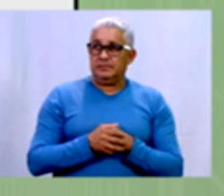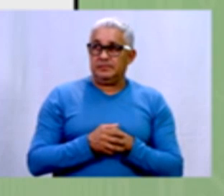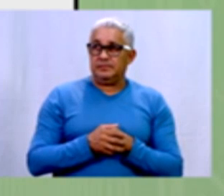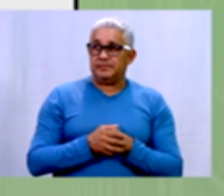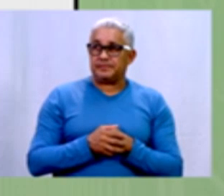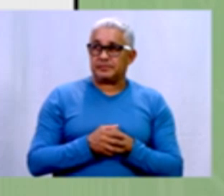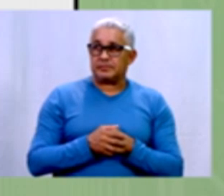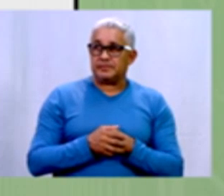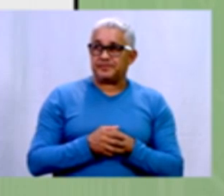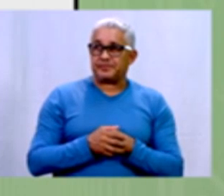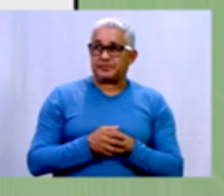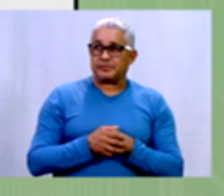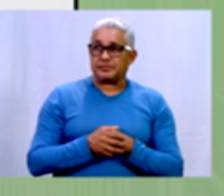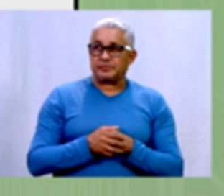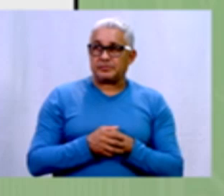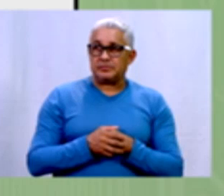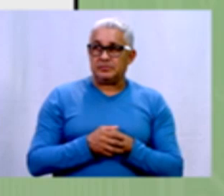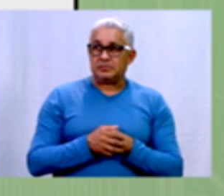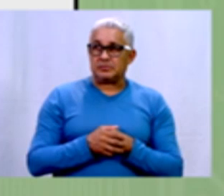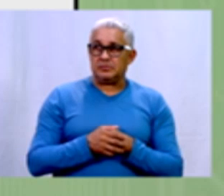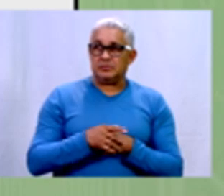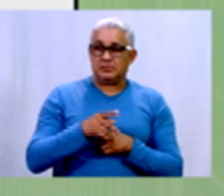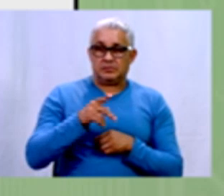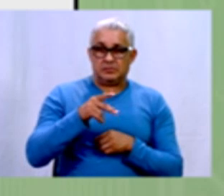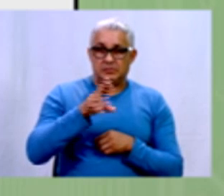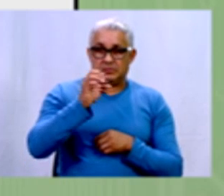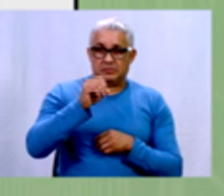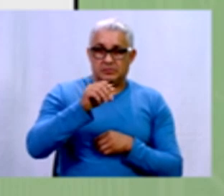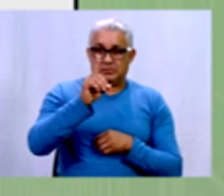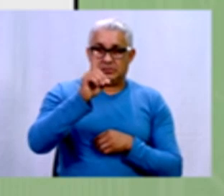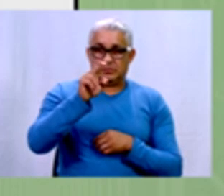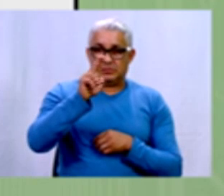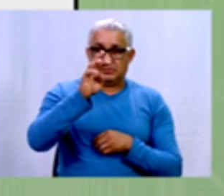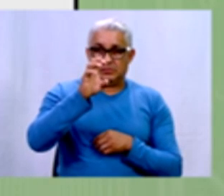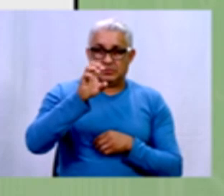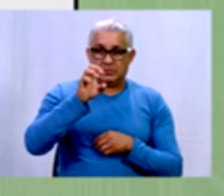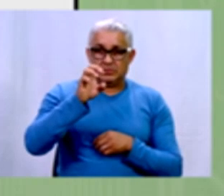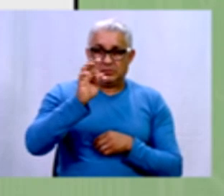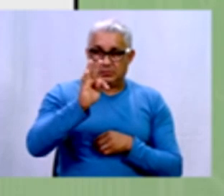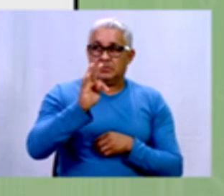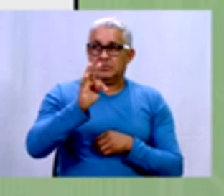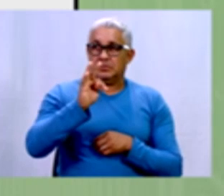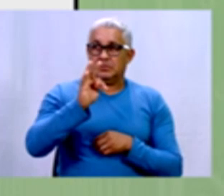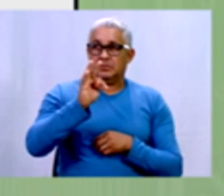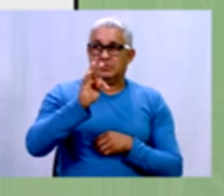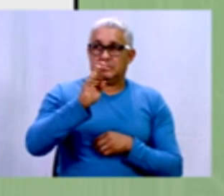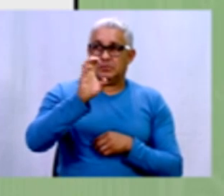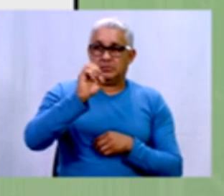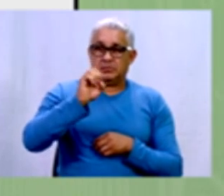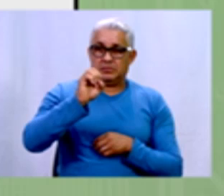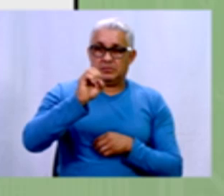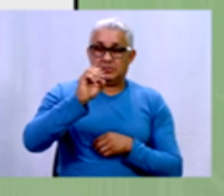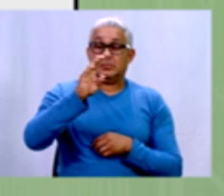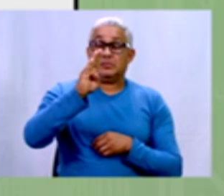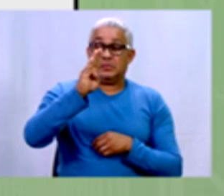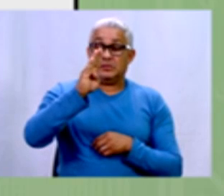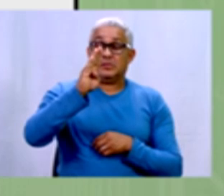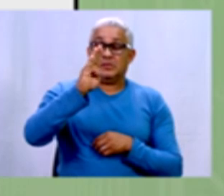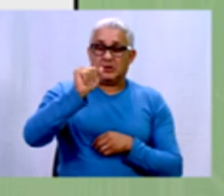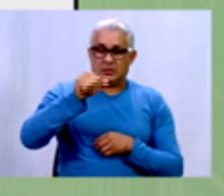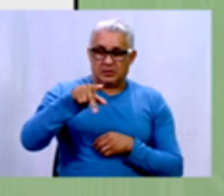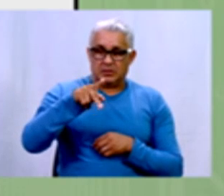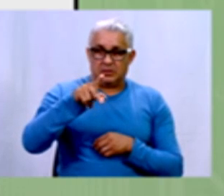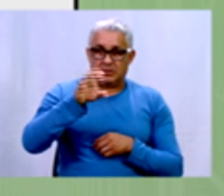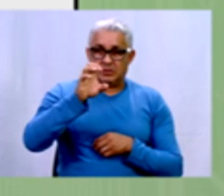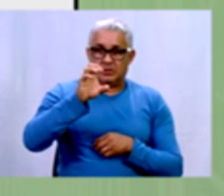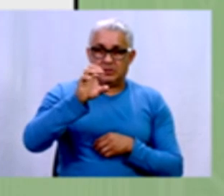era para completarmos. Então, qual seria a resposta correta? Teríamos ali na primeira o